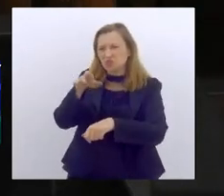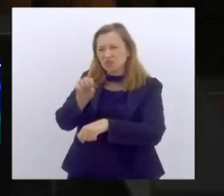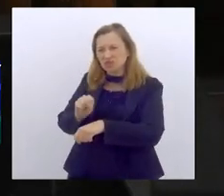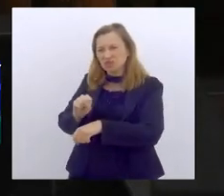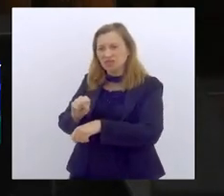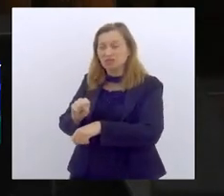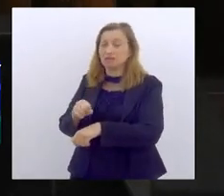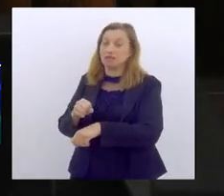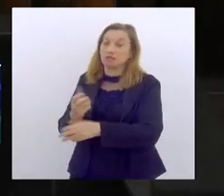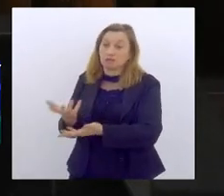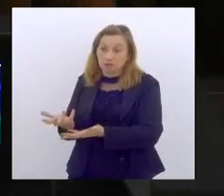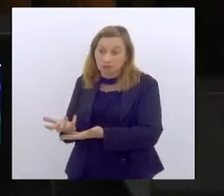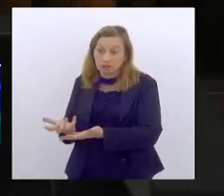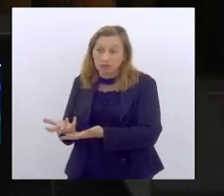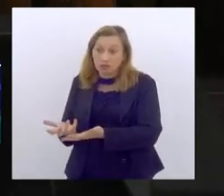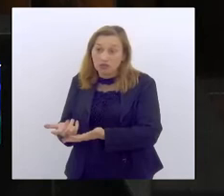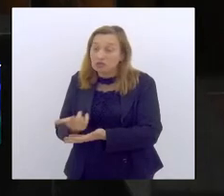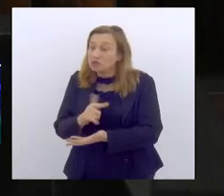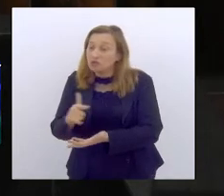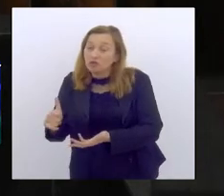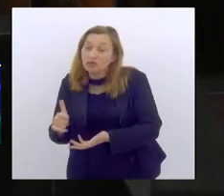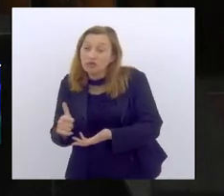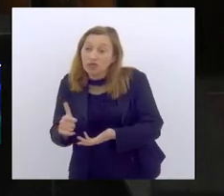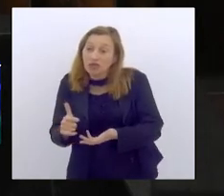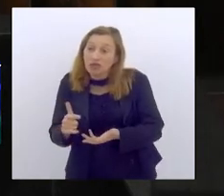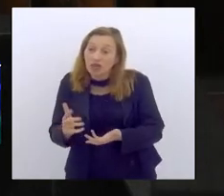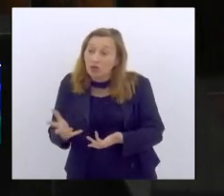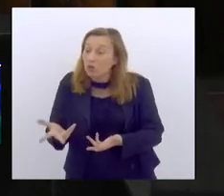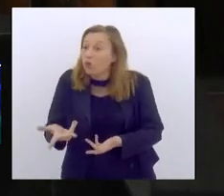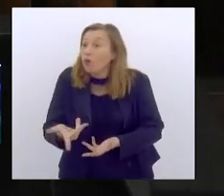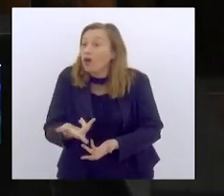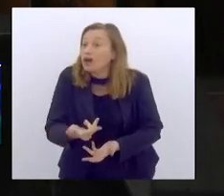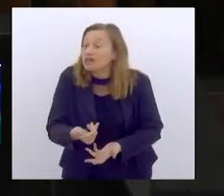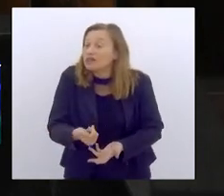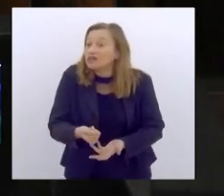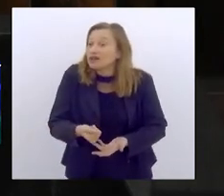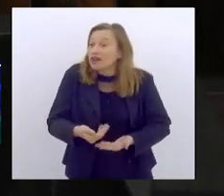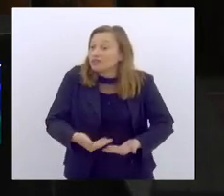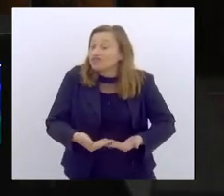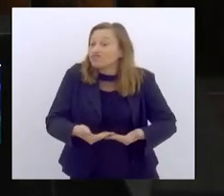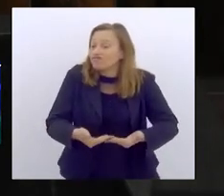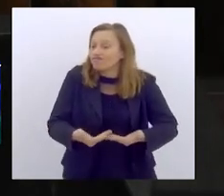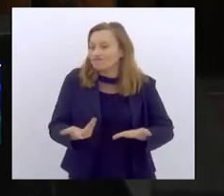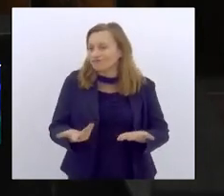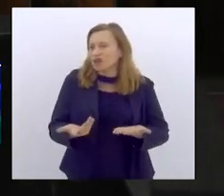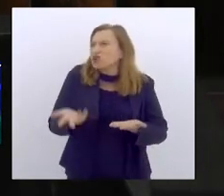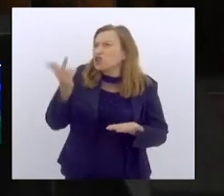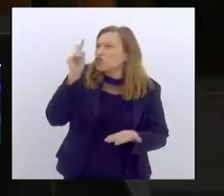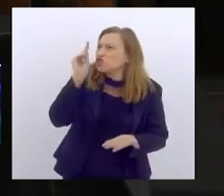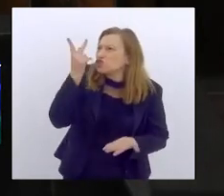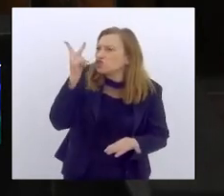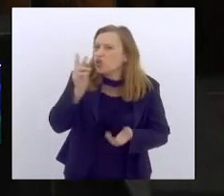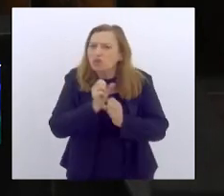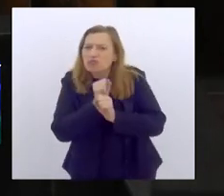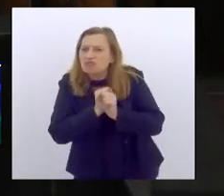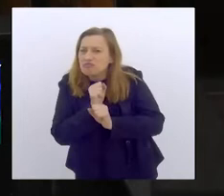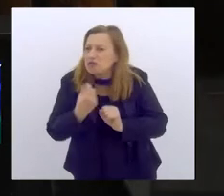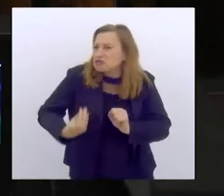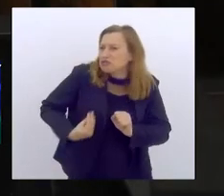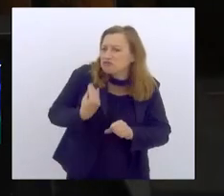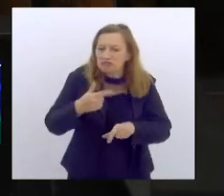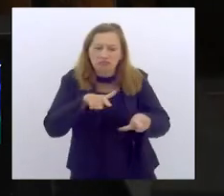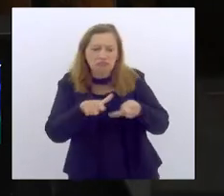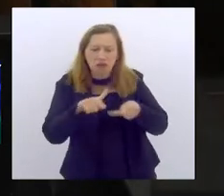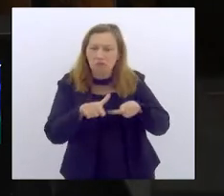e não tem o atendimento de Lido e como essa história de décadas de vida de